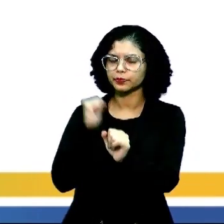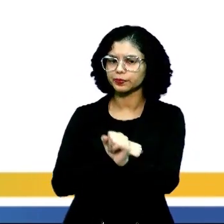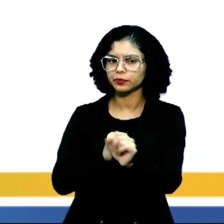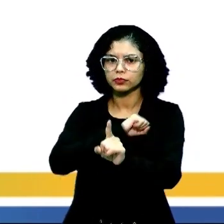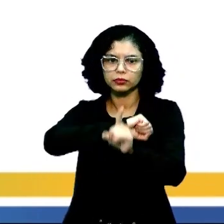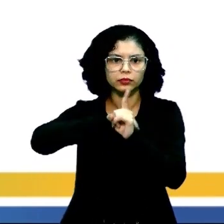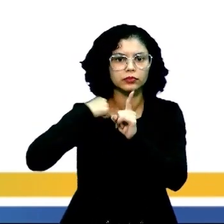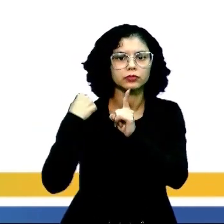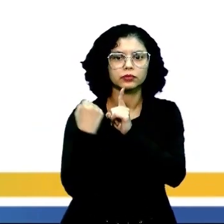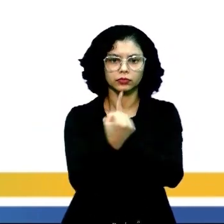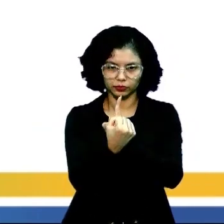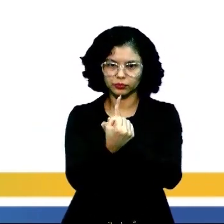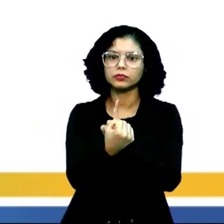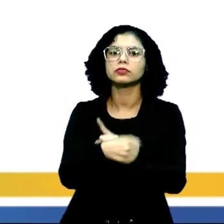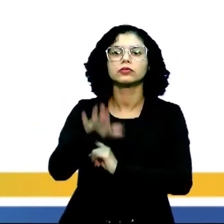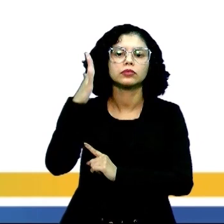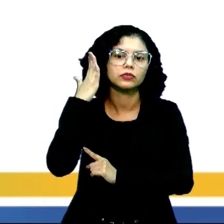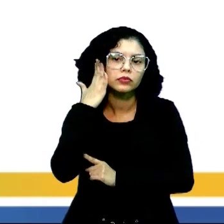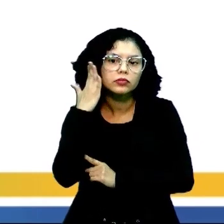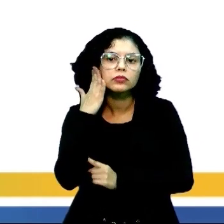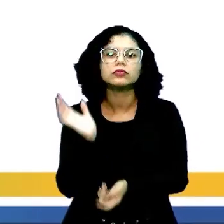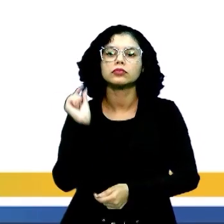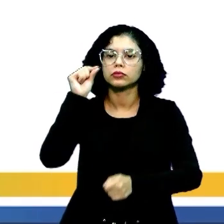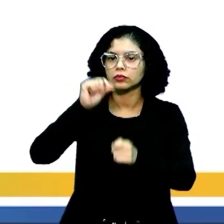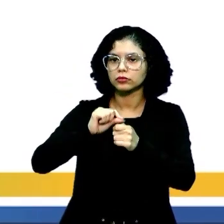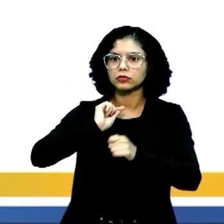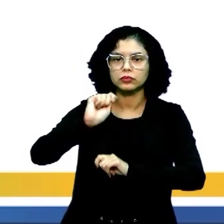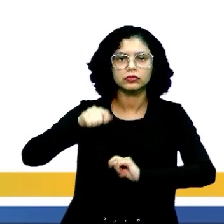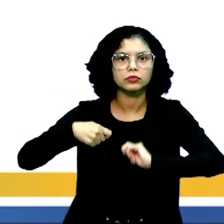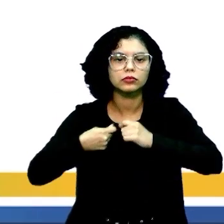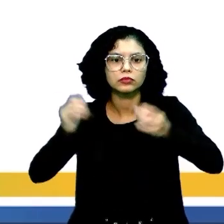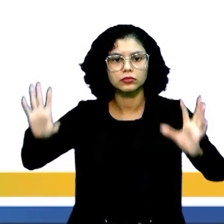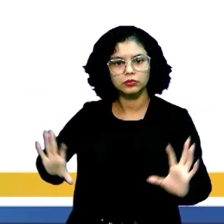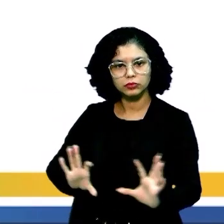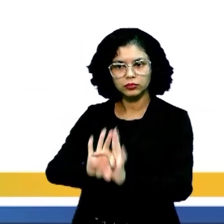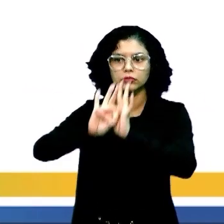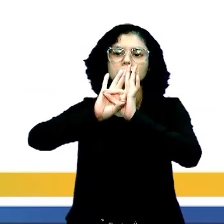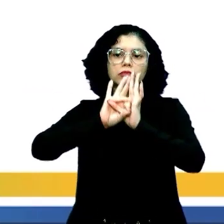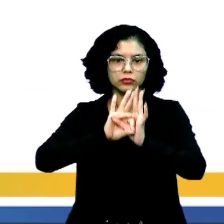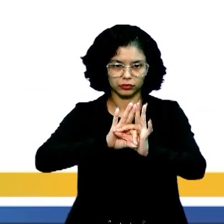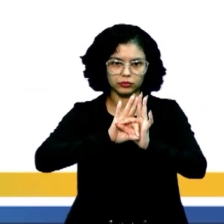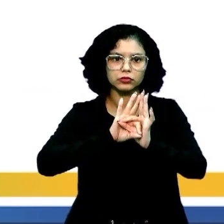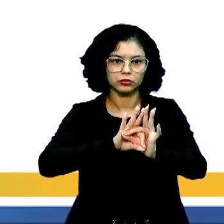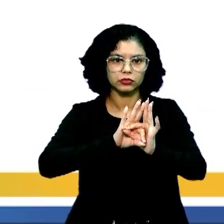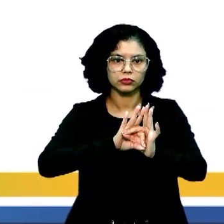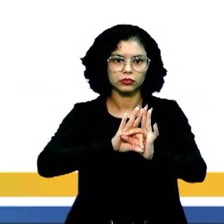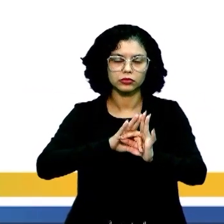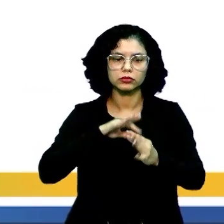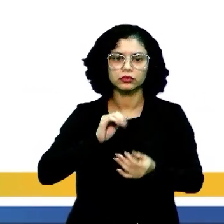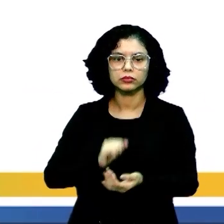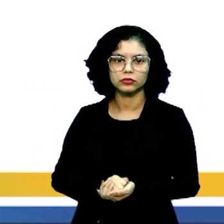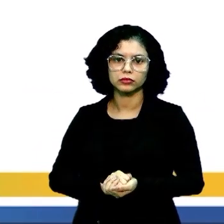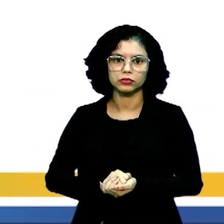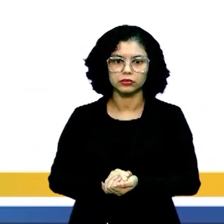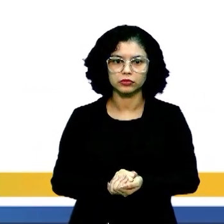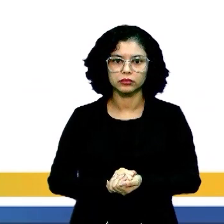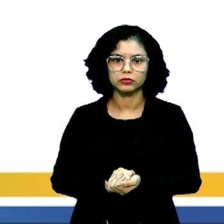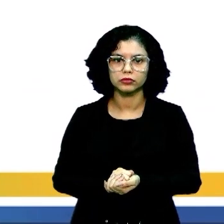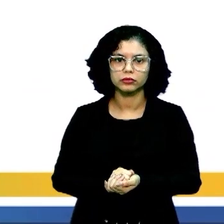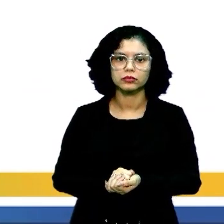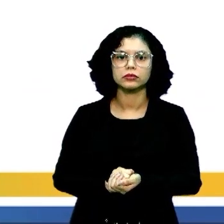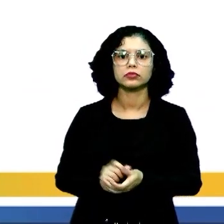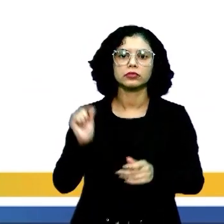É construída socialmente, compreende relações simbólicas ligadas ao